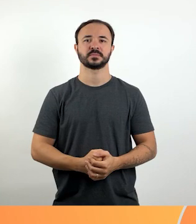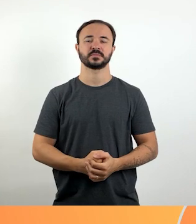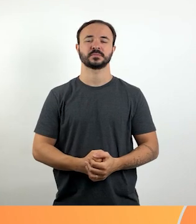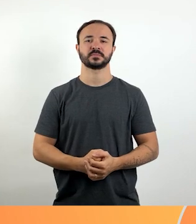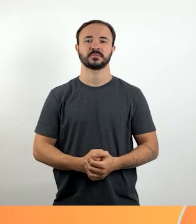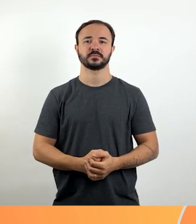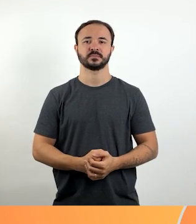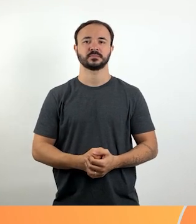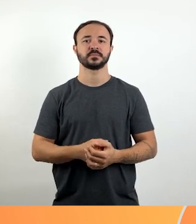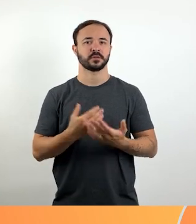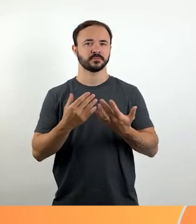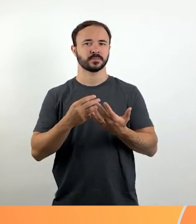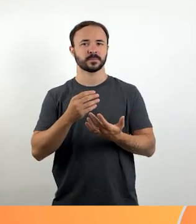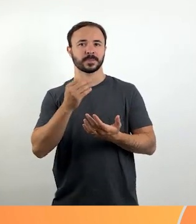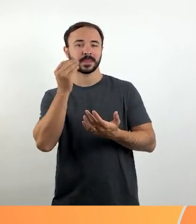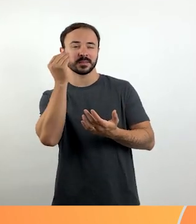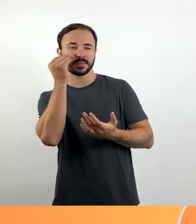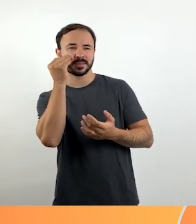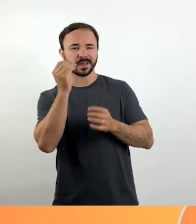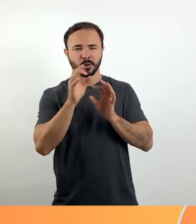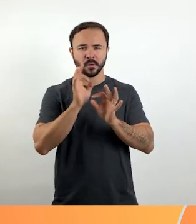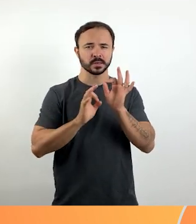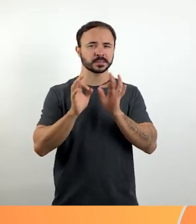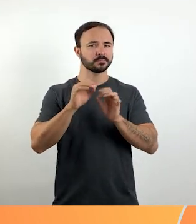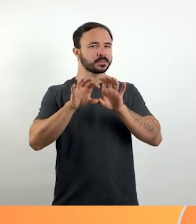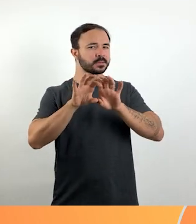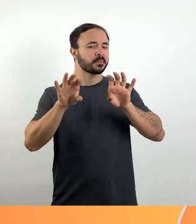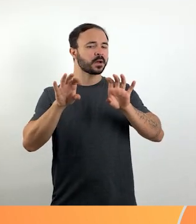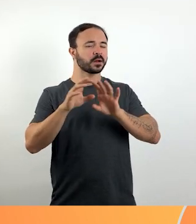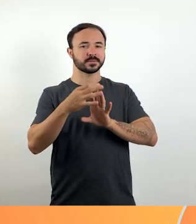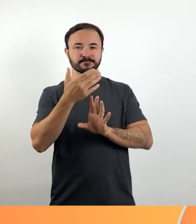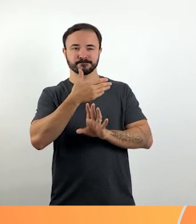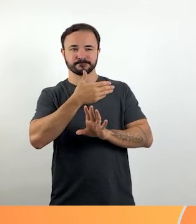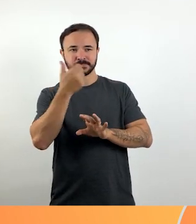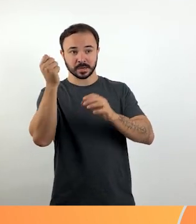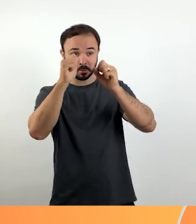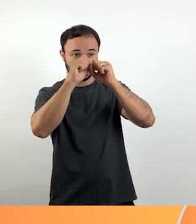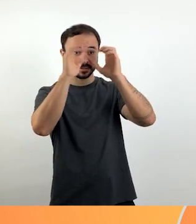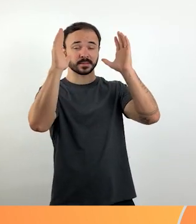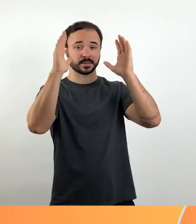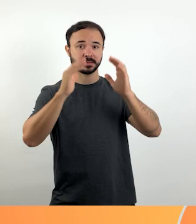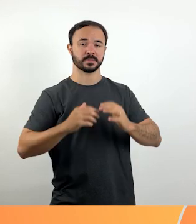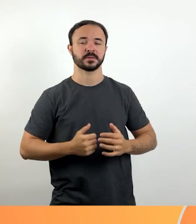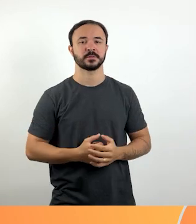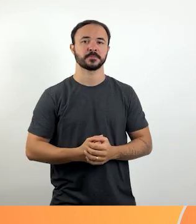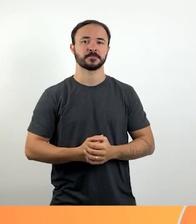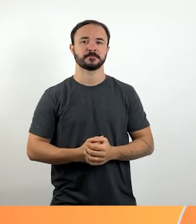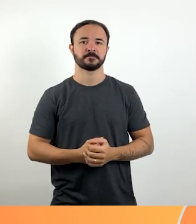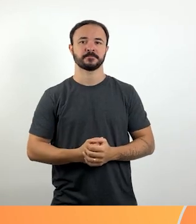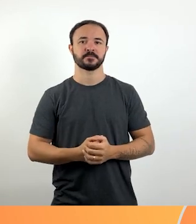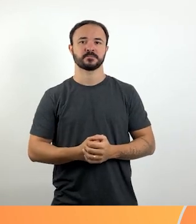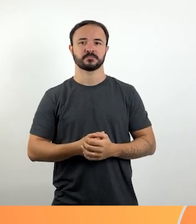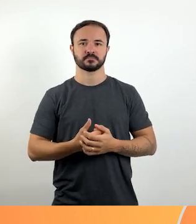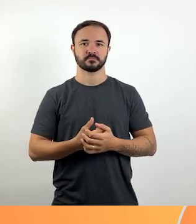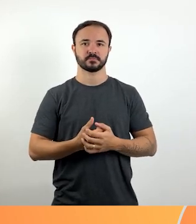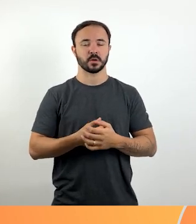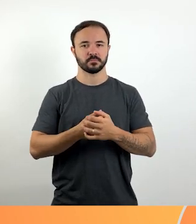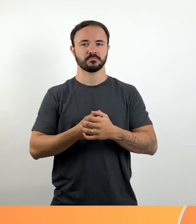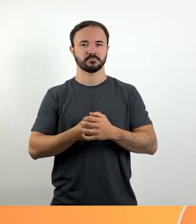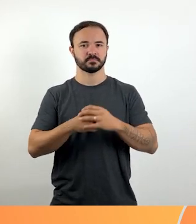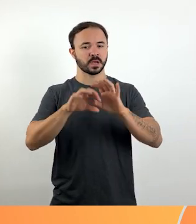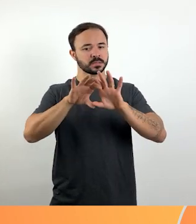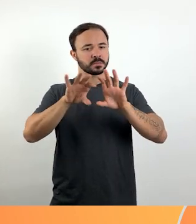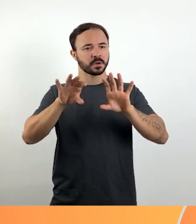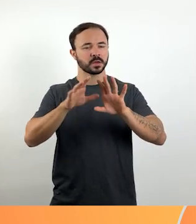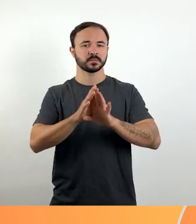Vamos fazer aqui uma separação para a nossa análise ficar melhor. Então, eu vou separar esse 10